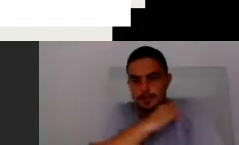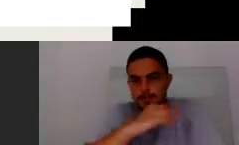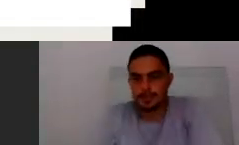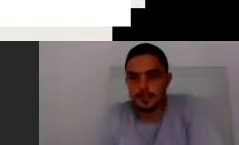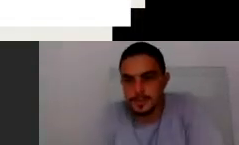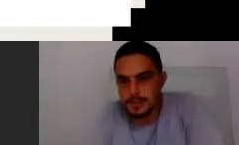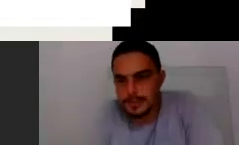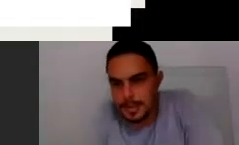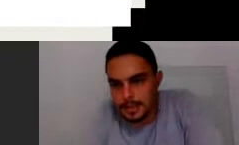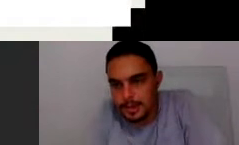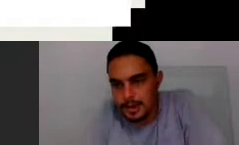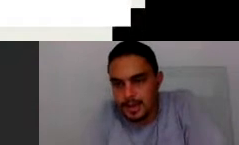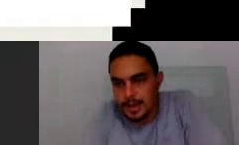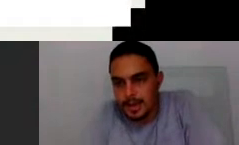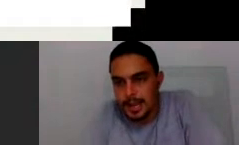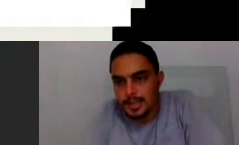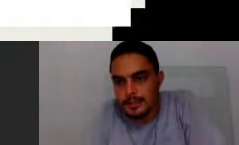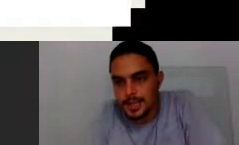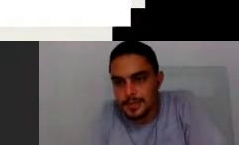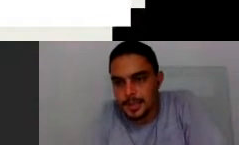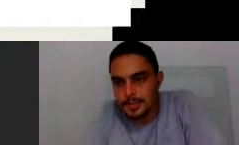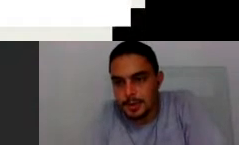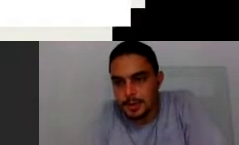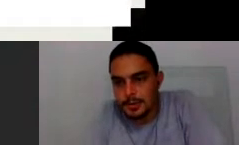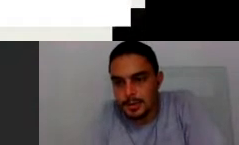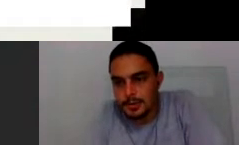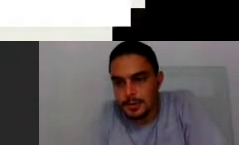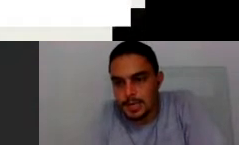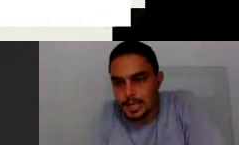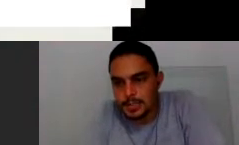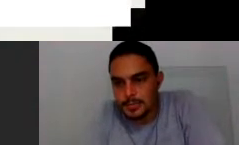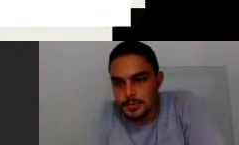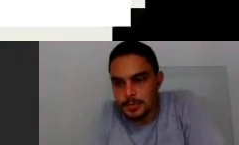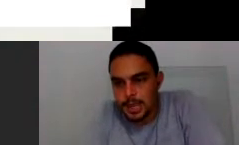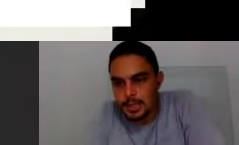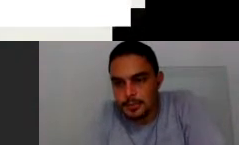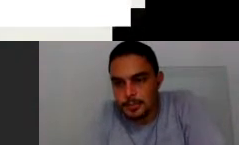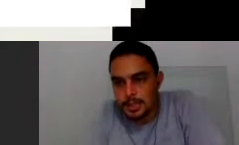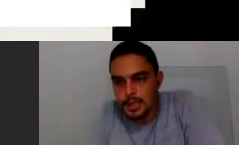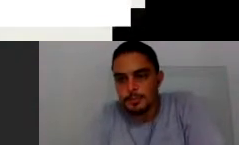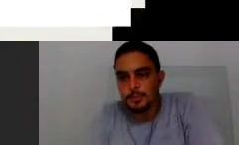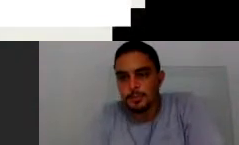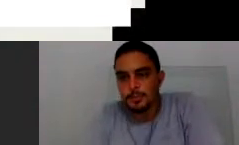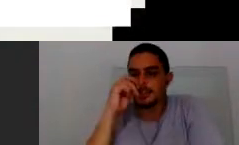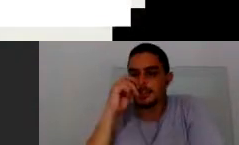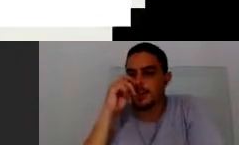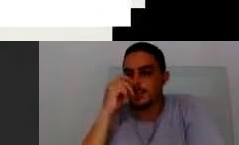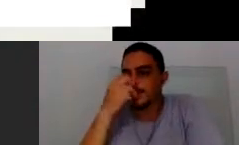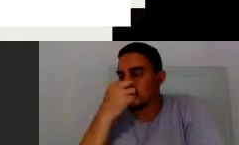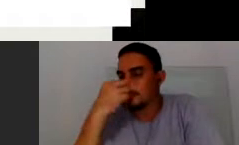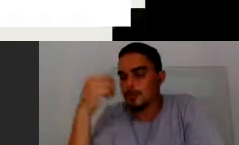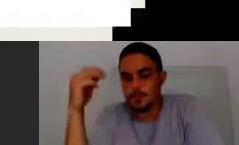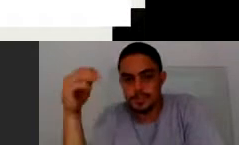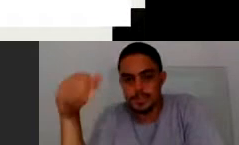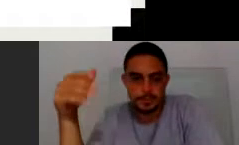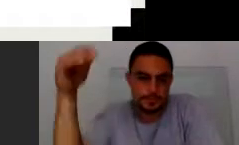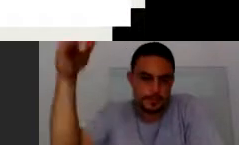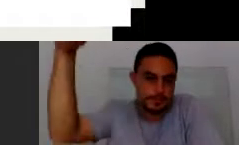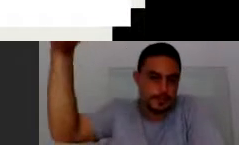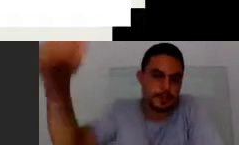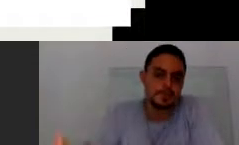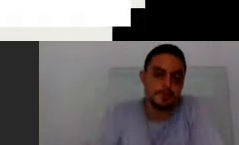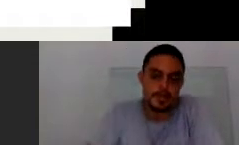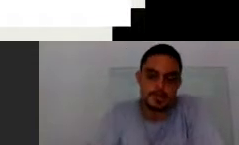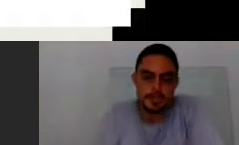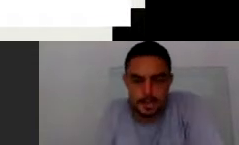é que aumenta. Se vocês observarem aqui, ó, cada vez mais está aumentando a quantidade infiltrada. Por quê? Porque a gente vai aumentando a profundidade,